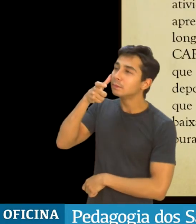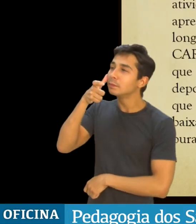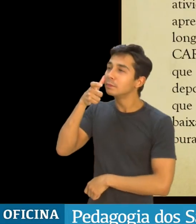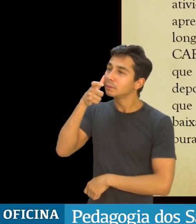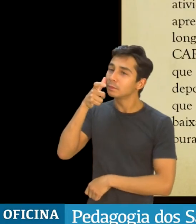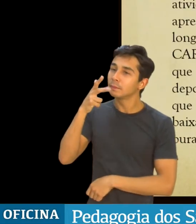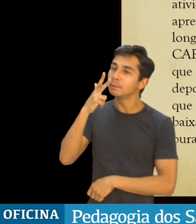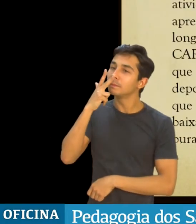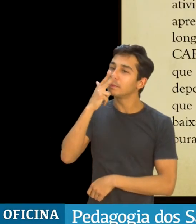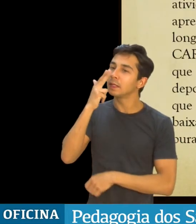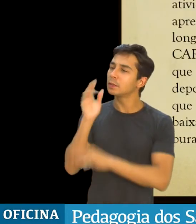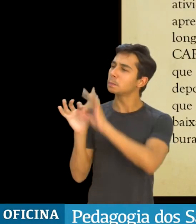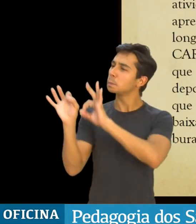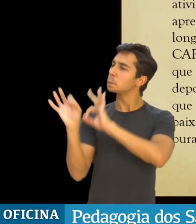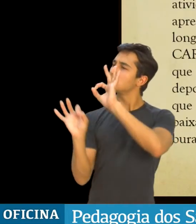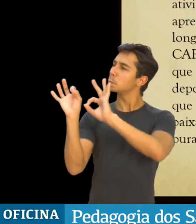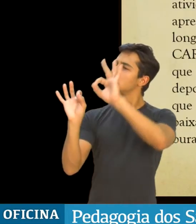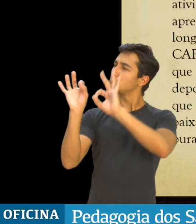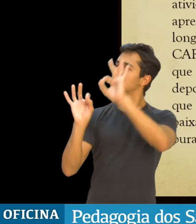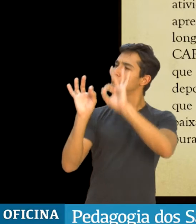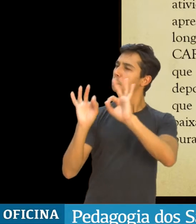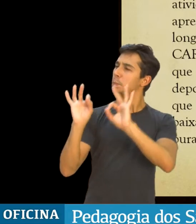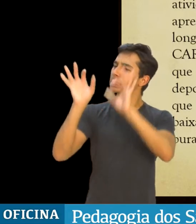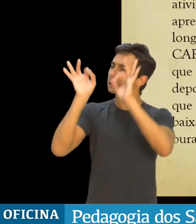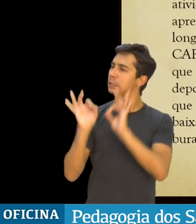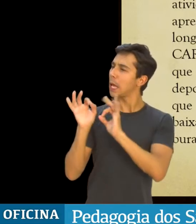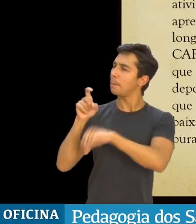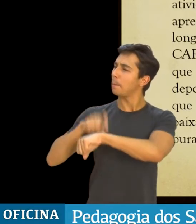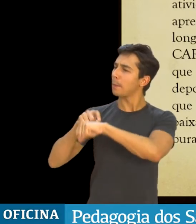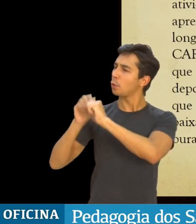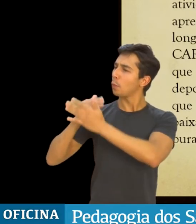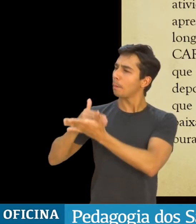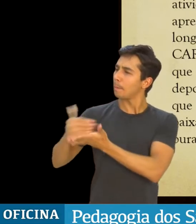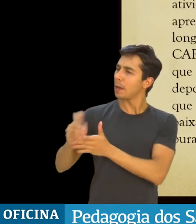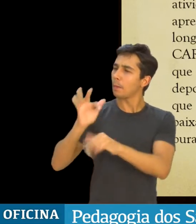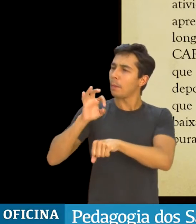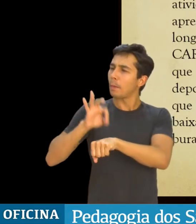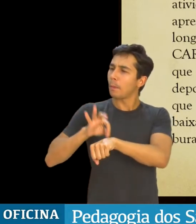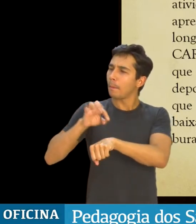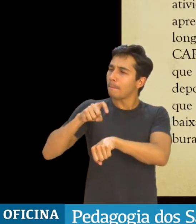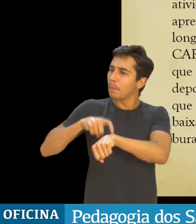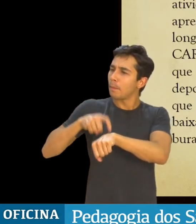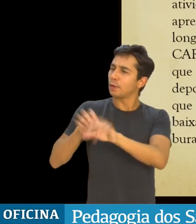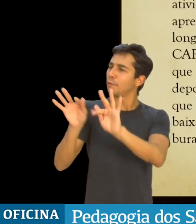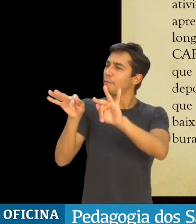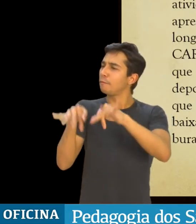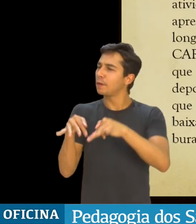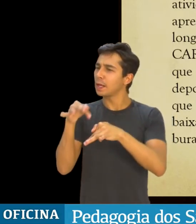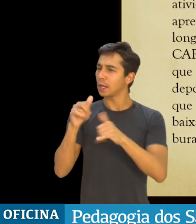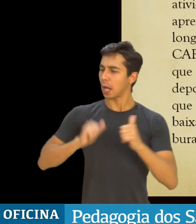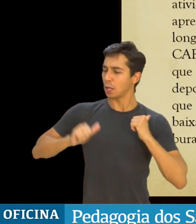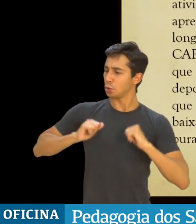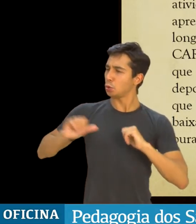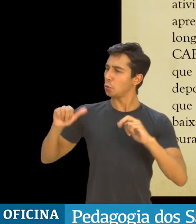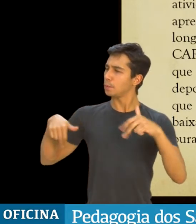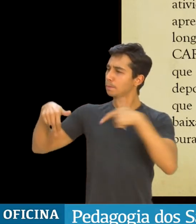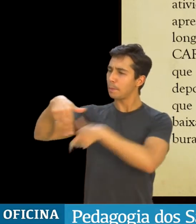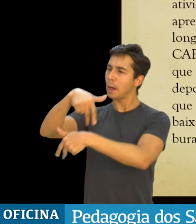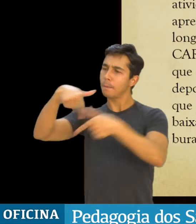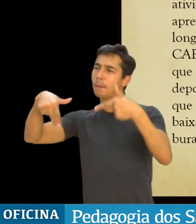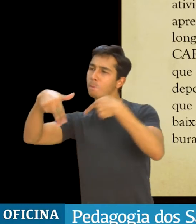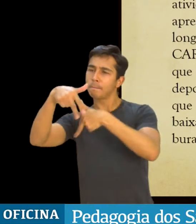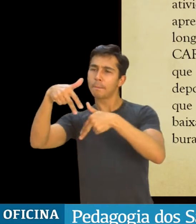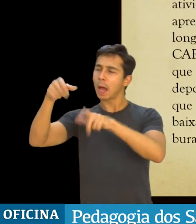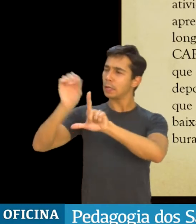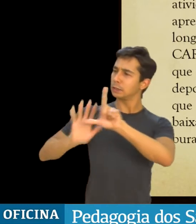coisas muito bem amarradas, a entrada e a saída de um autor, de repente alguma mudança no cenário.